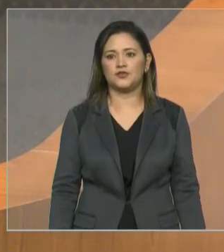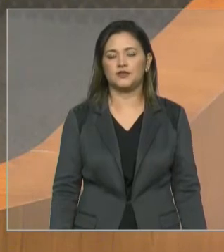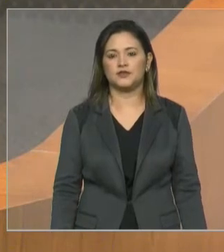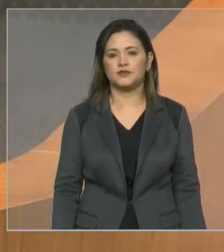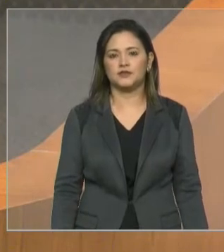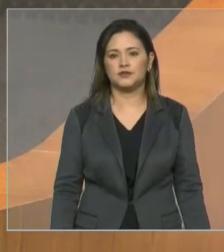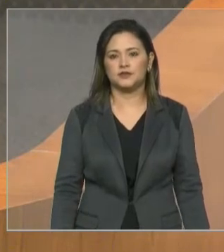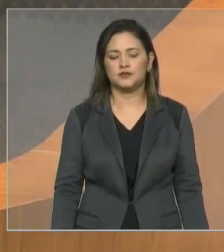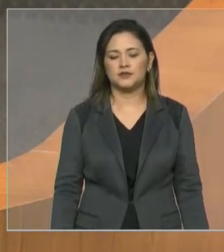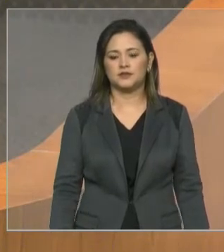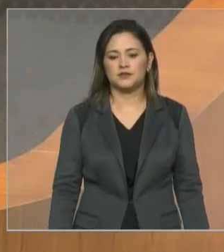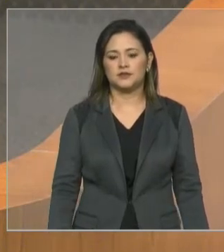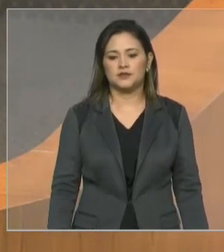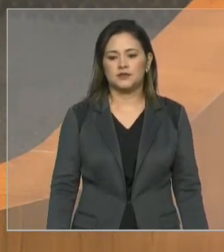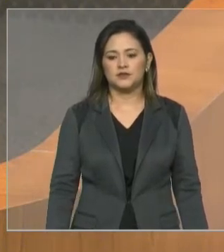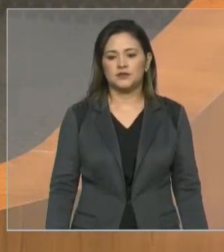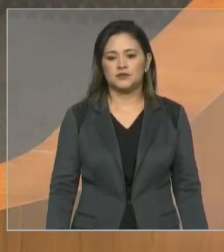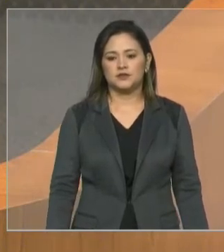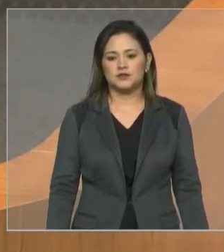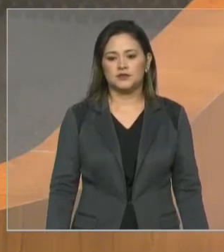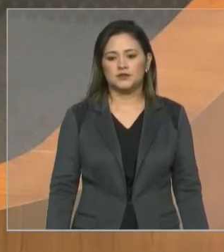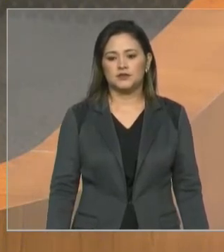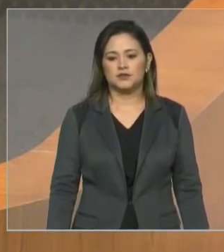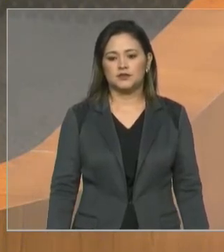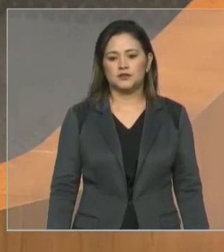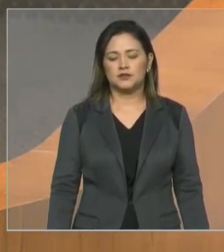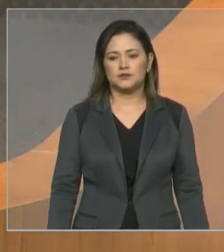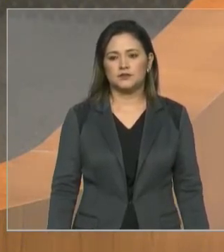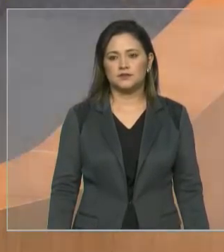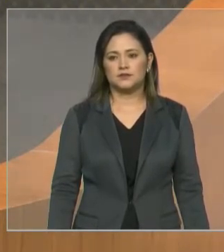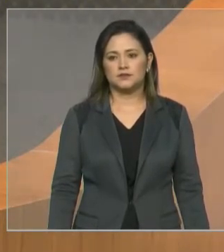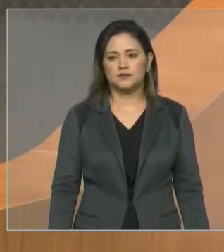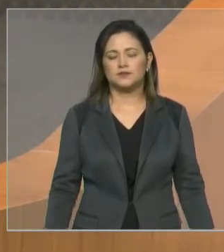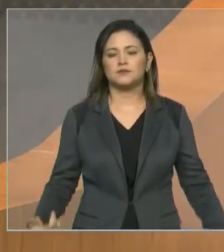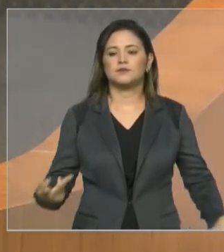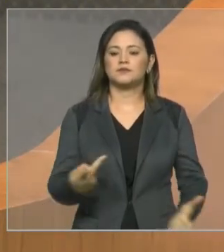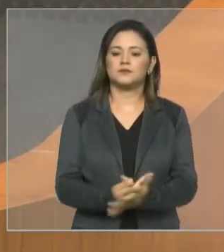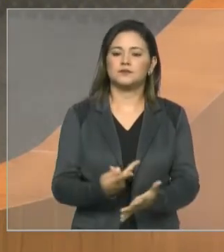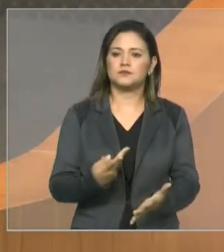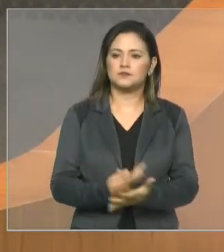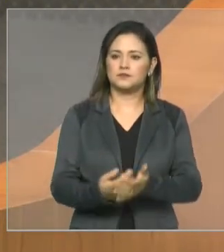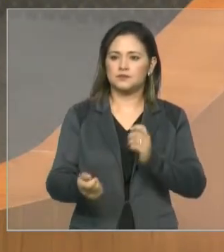desmandos e os seus equívocos administrativos, para não dizer desvio de conduta.